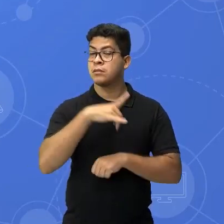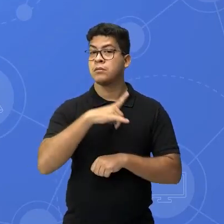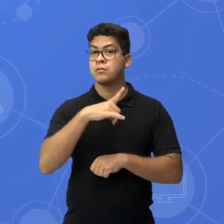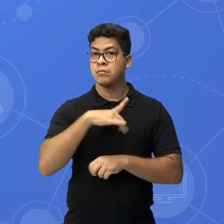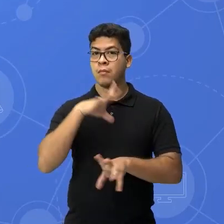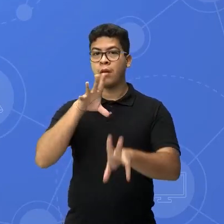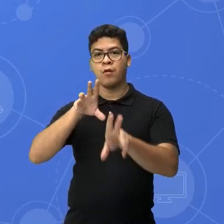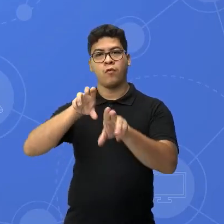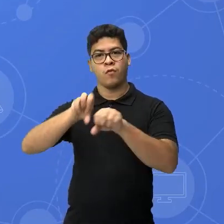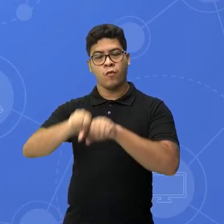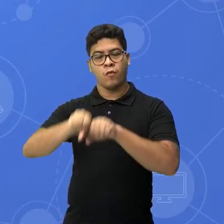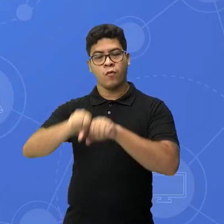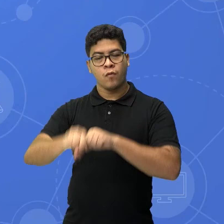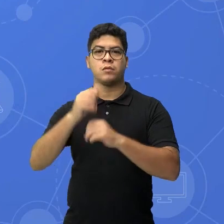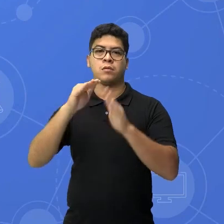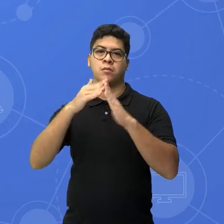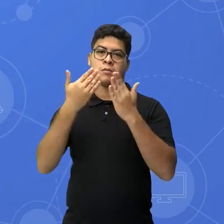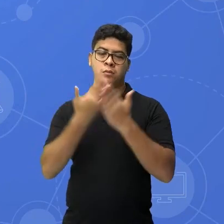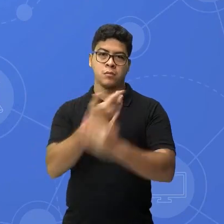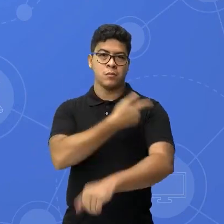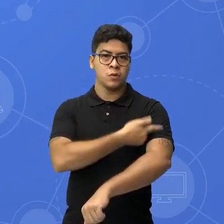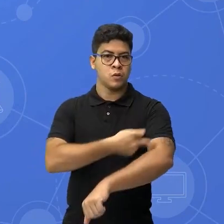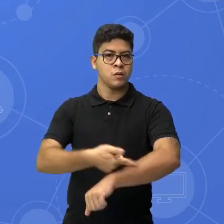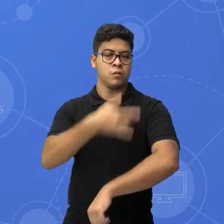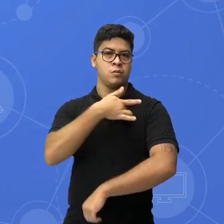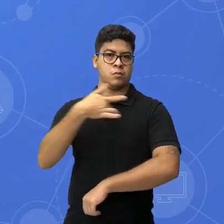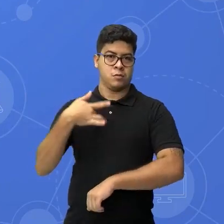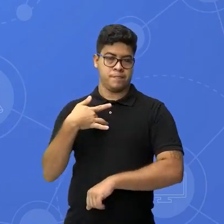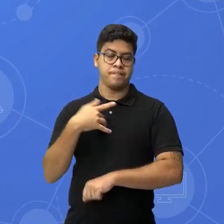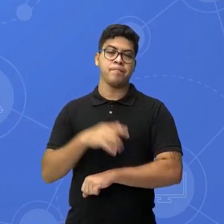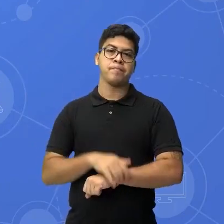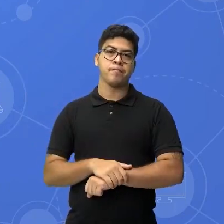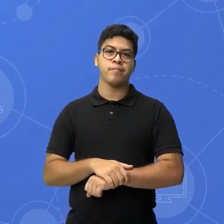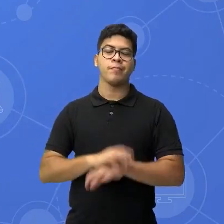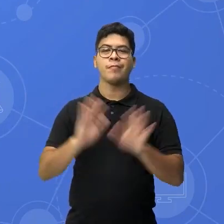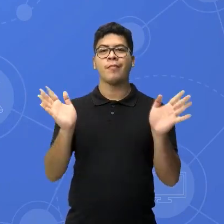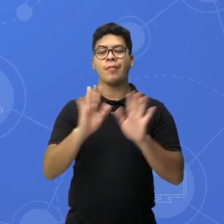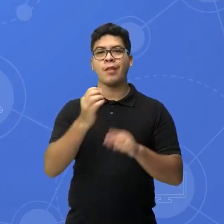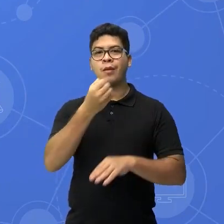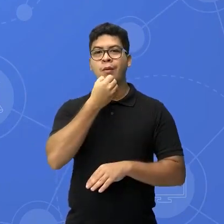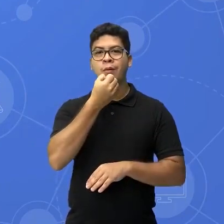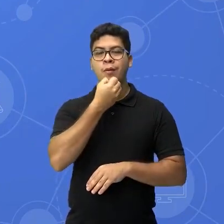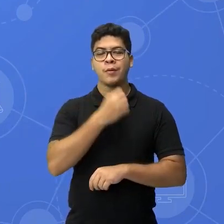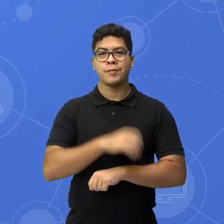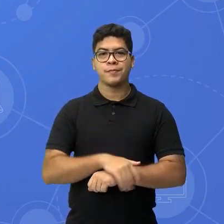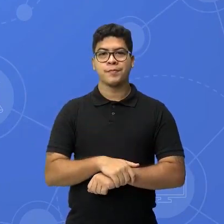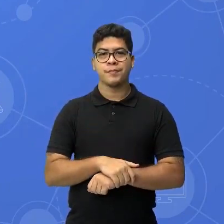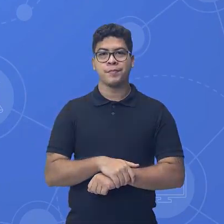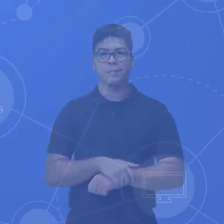quantidade também para a nossa sociedade. Até a nossa próxima aula.